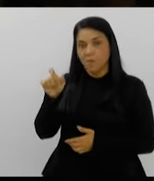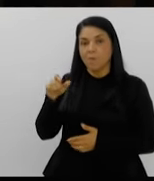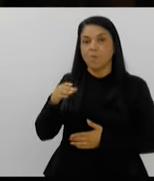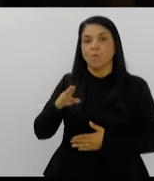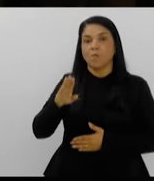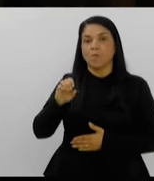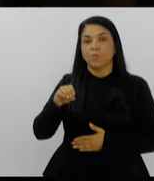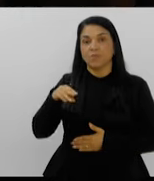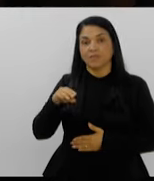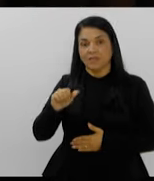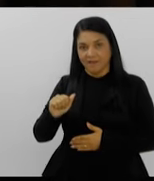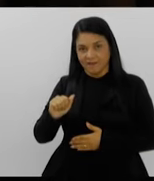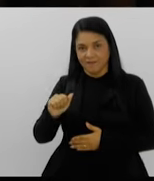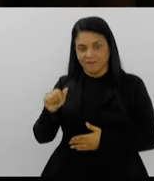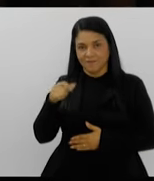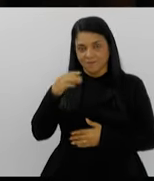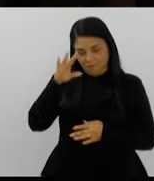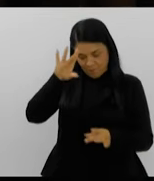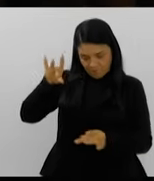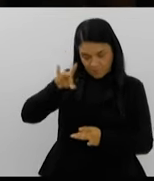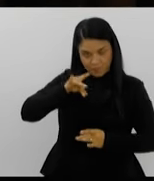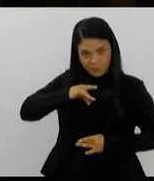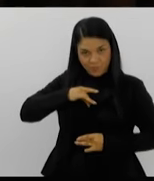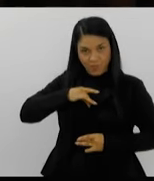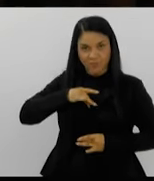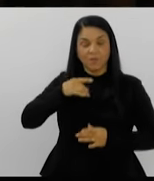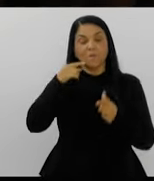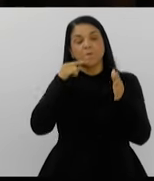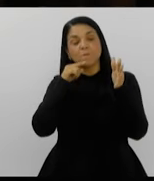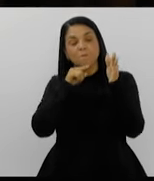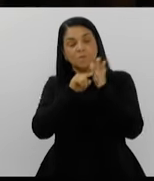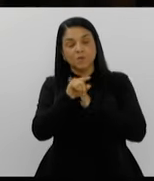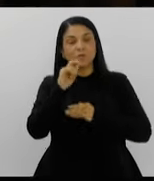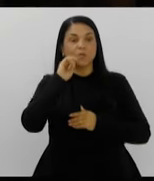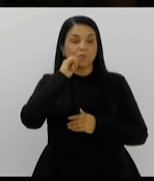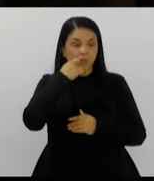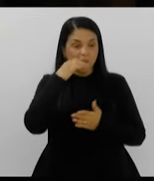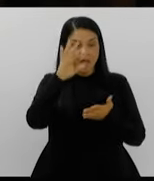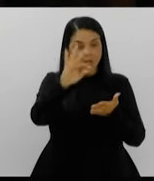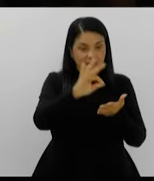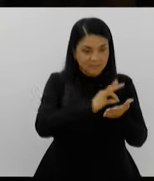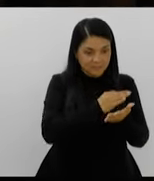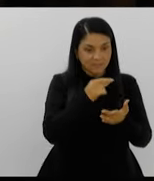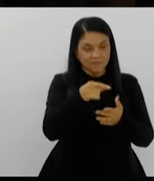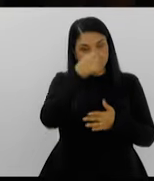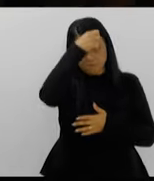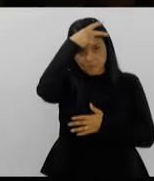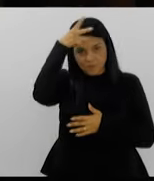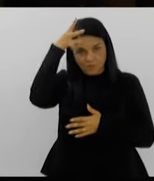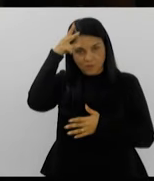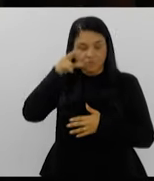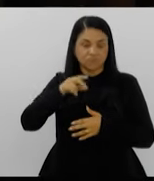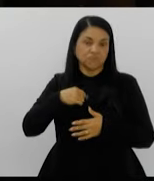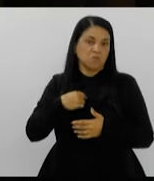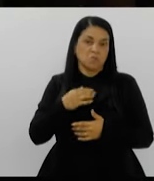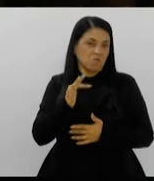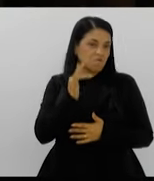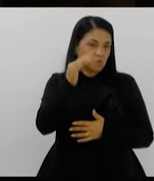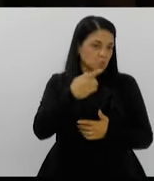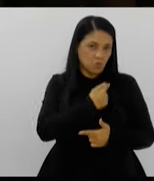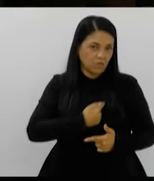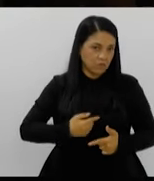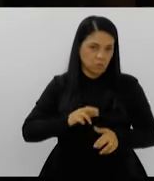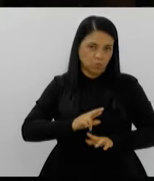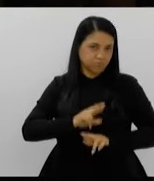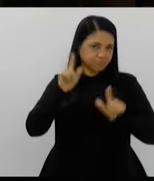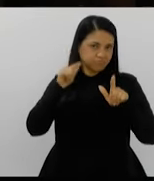os candidatos, um personagem, e faz a pergunta: Eduardo, assina aqui que você vai ser prefeito, não vai ser governador. Ele se esquivou